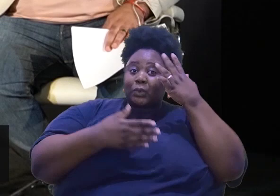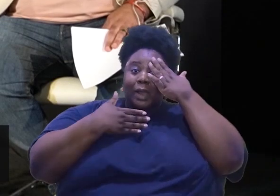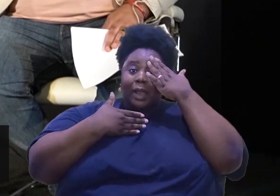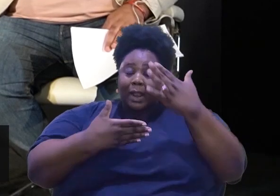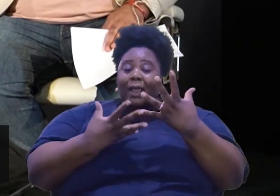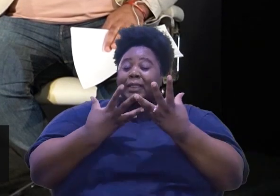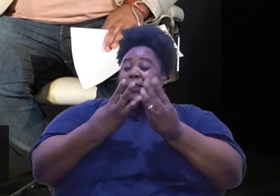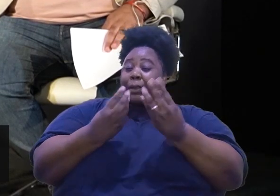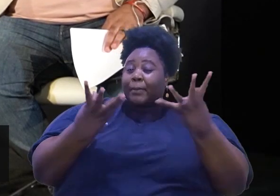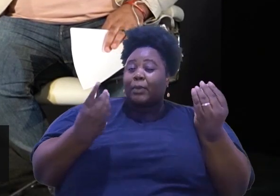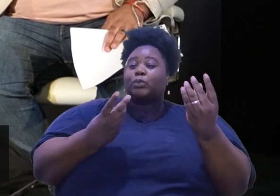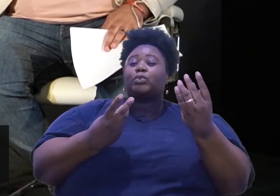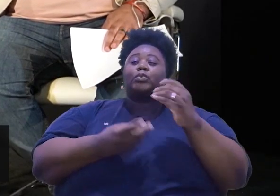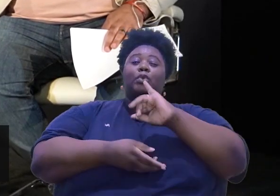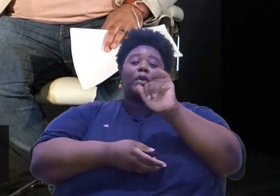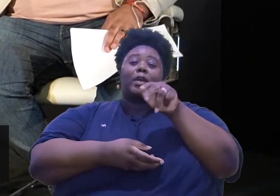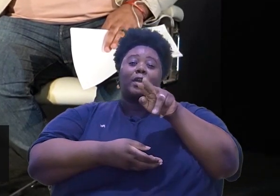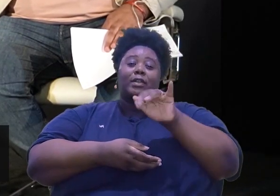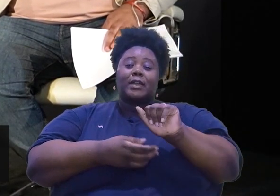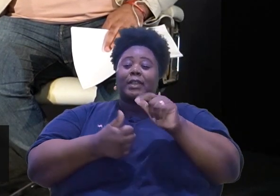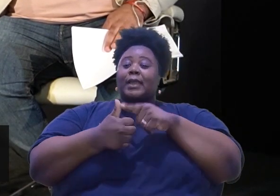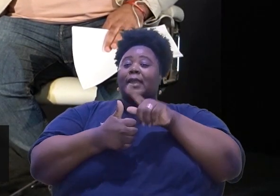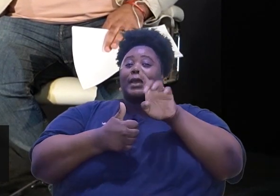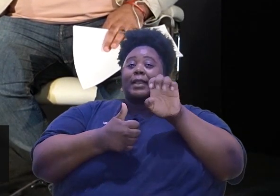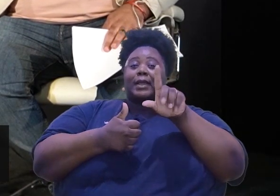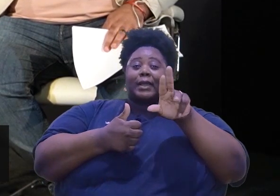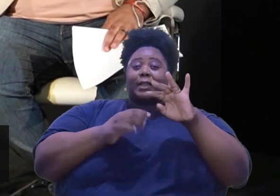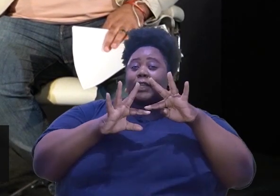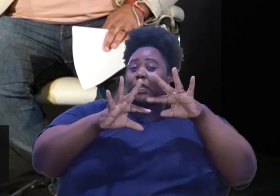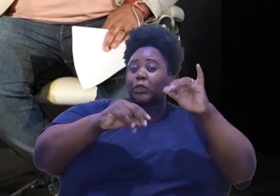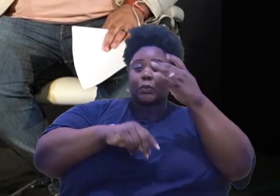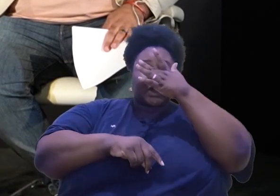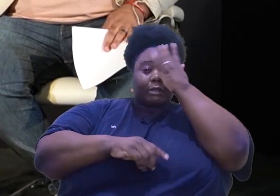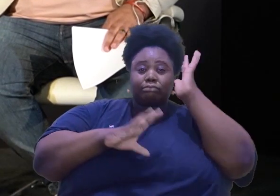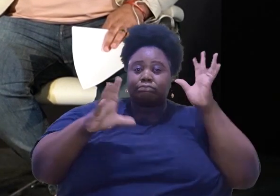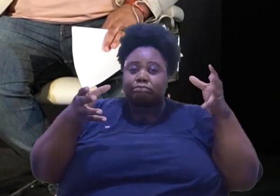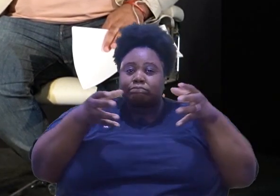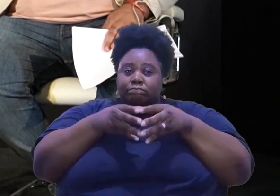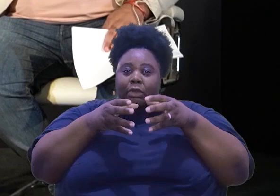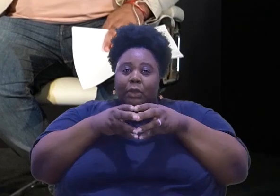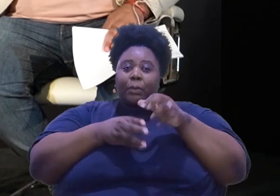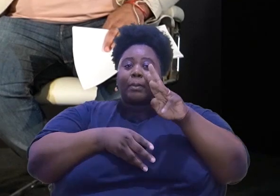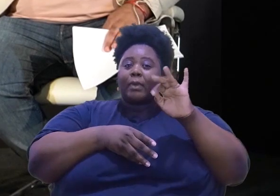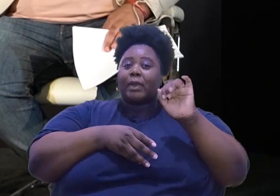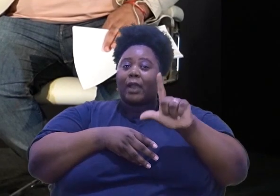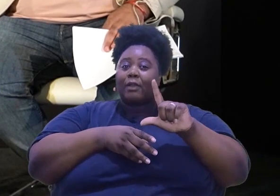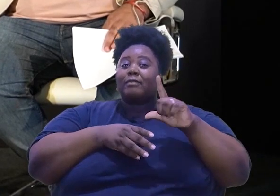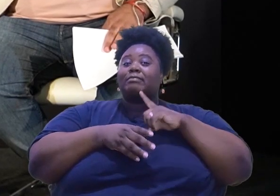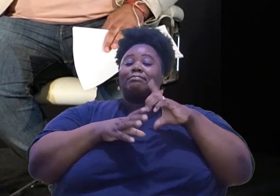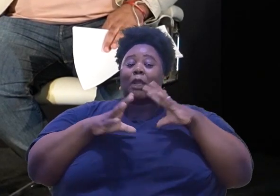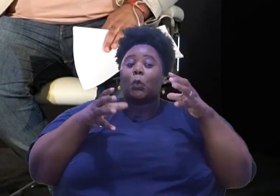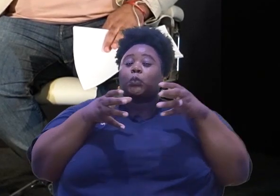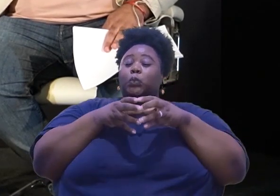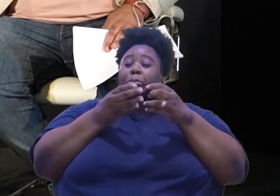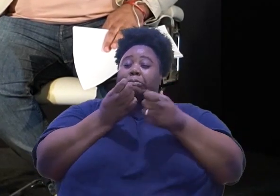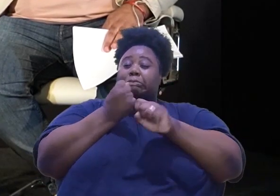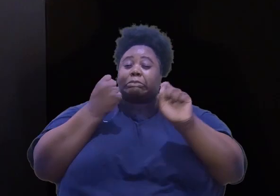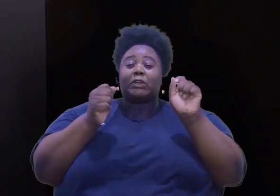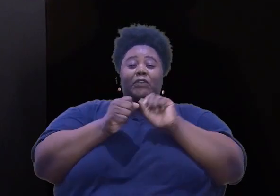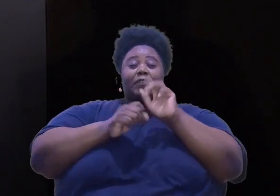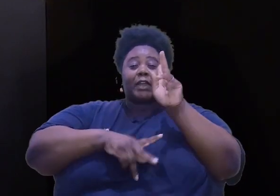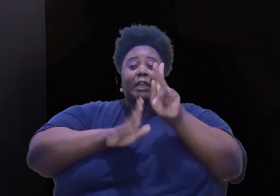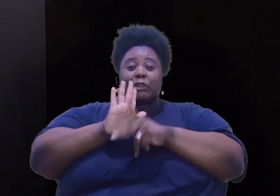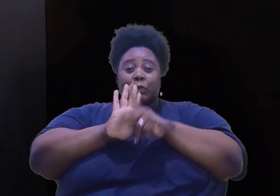muito a Janaína, Eliana e todo mundo, toda a equipe, Rafael. Tem uma equipe enorme que fez esse